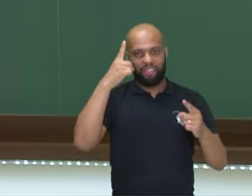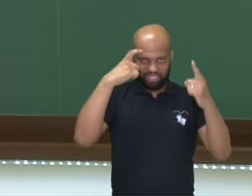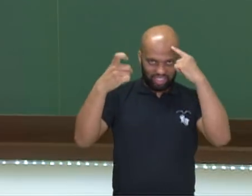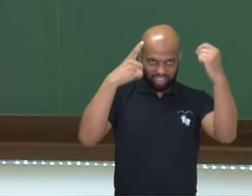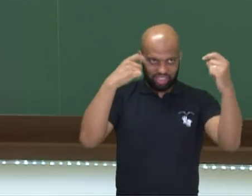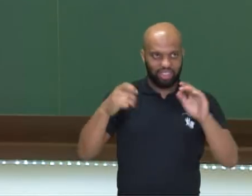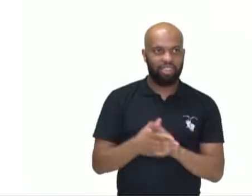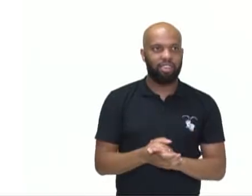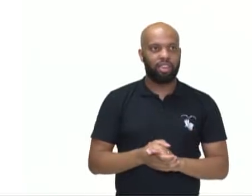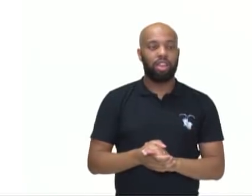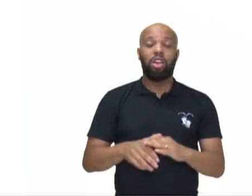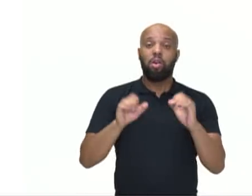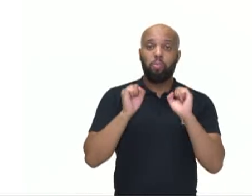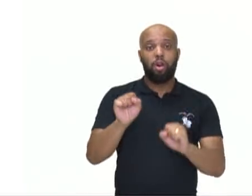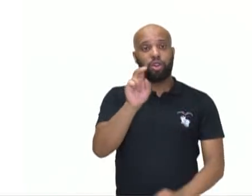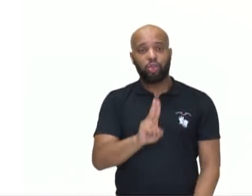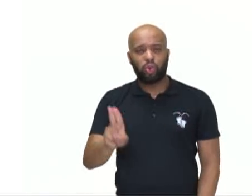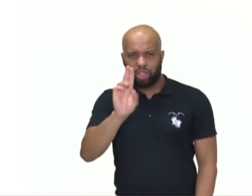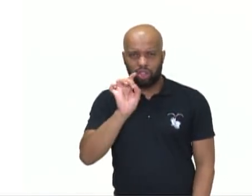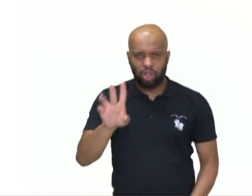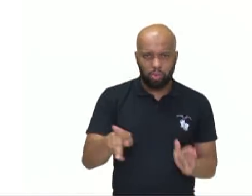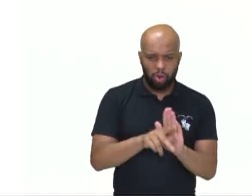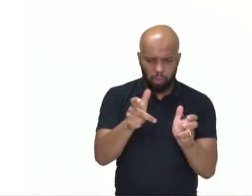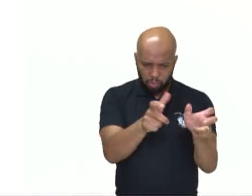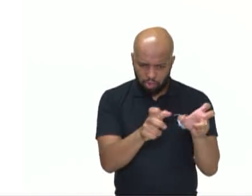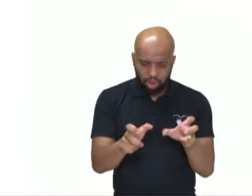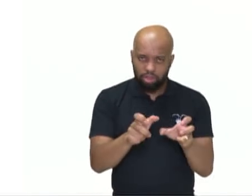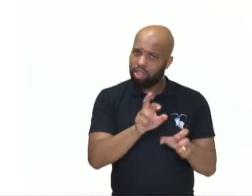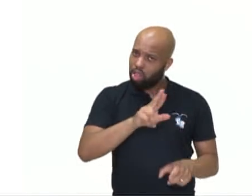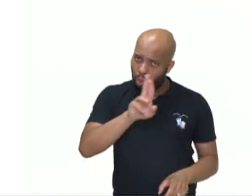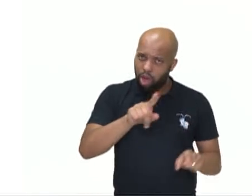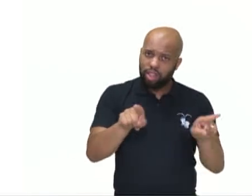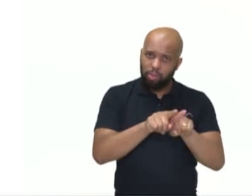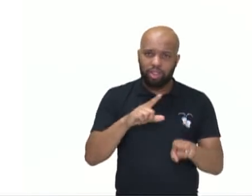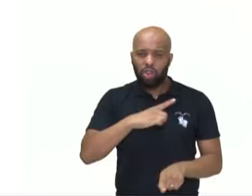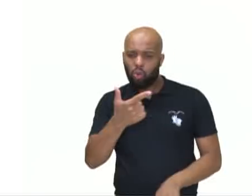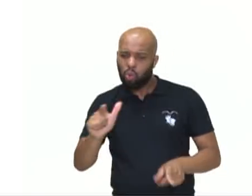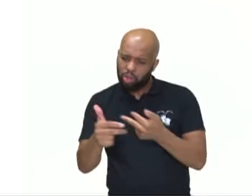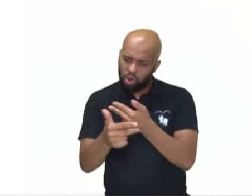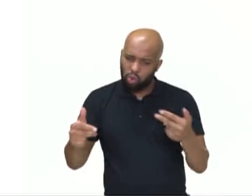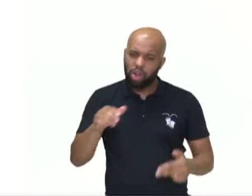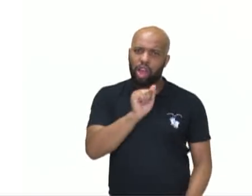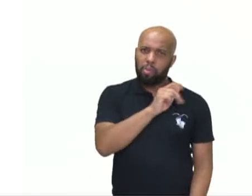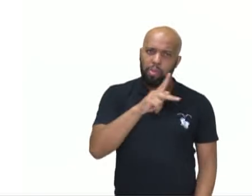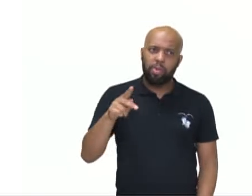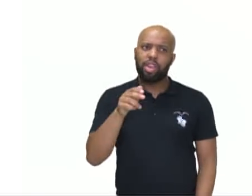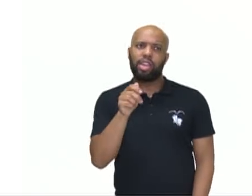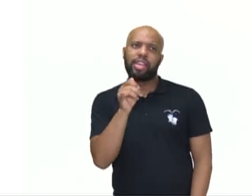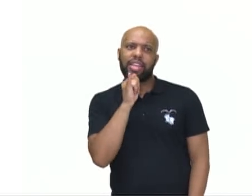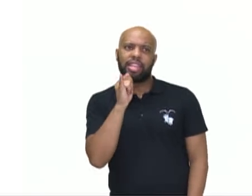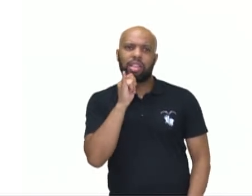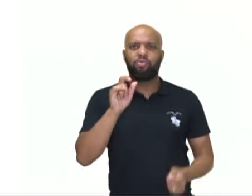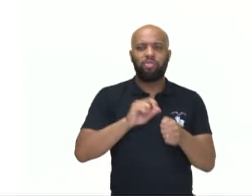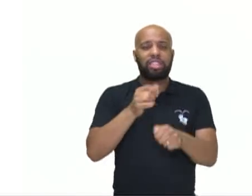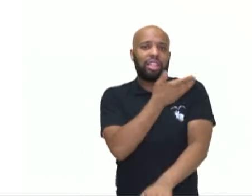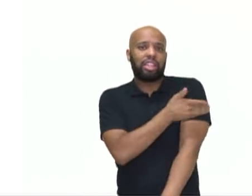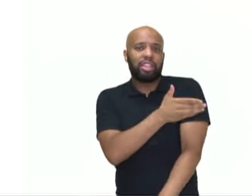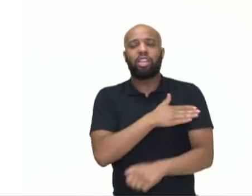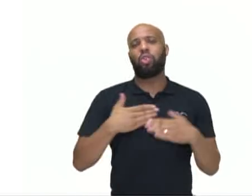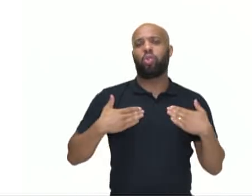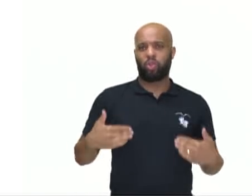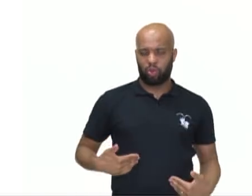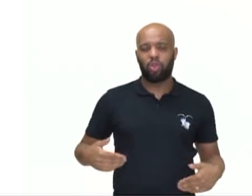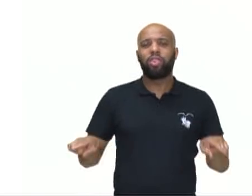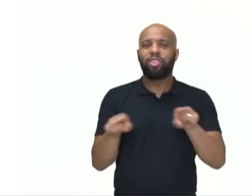simulação, e pode servir não só para games, mas também para aplicativos, por exemplo, de treino